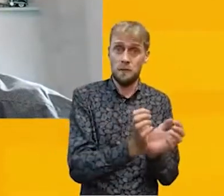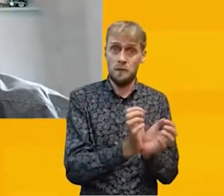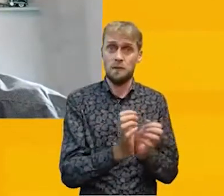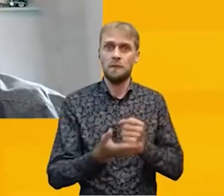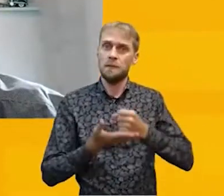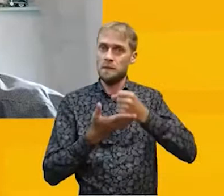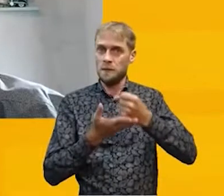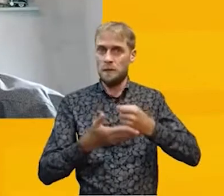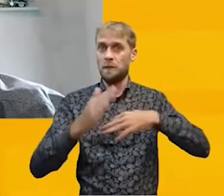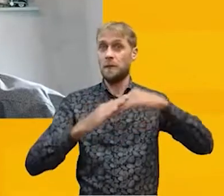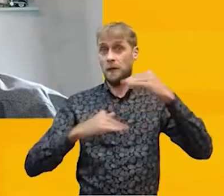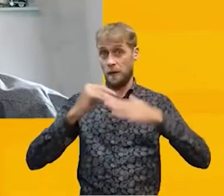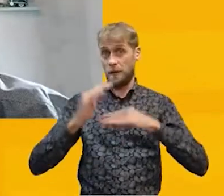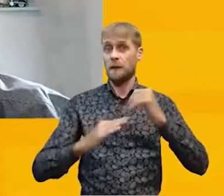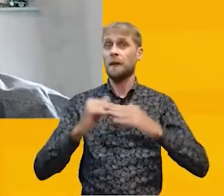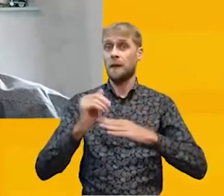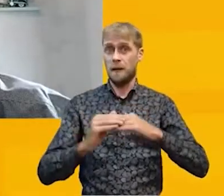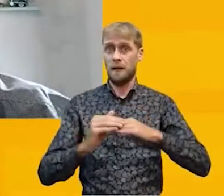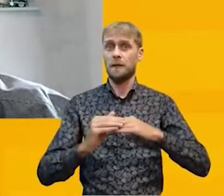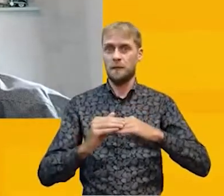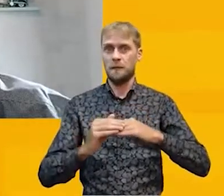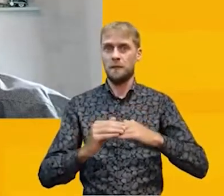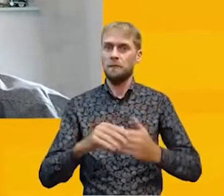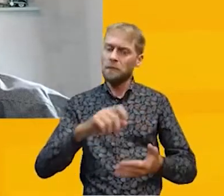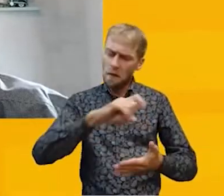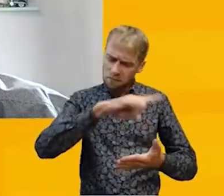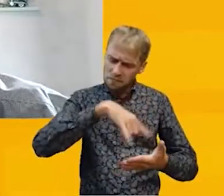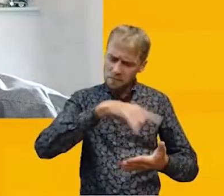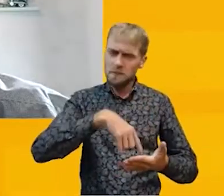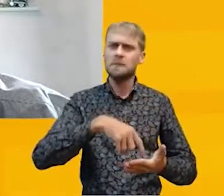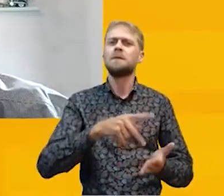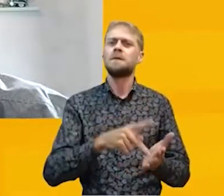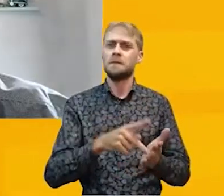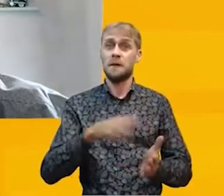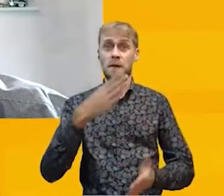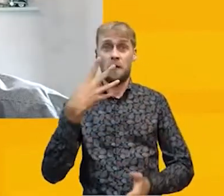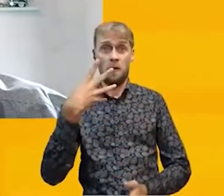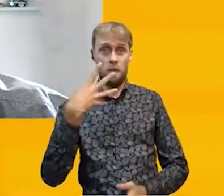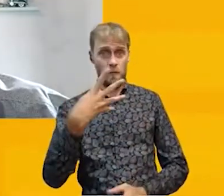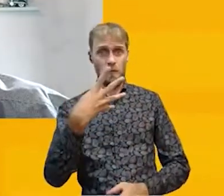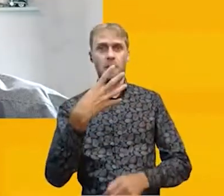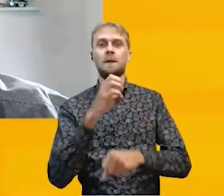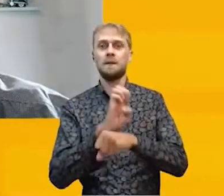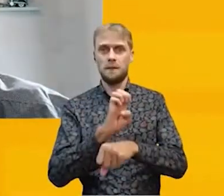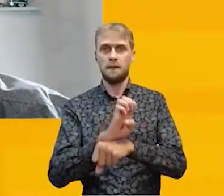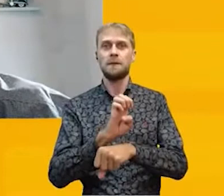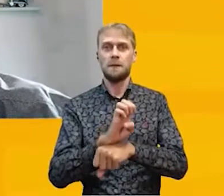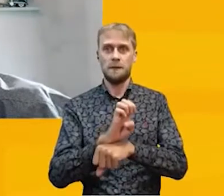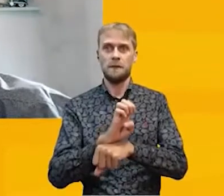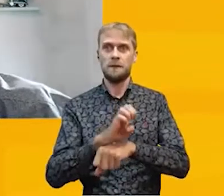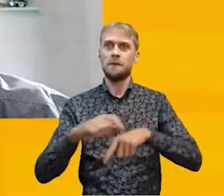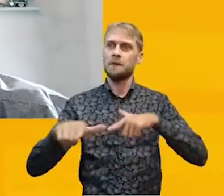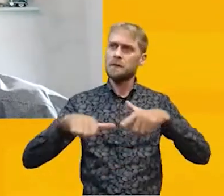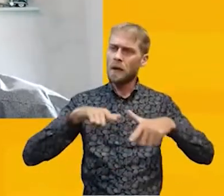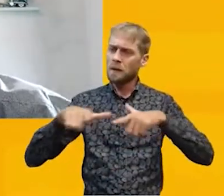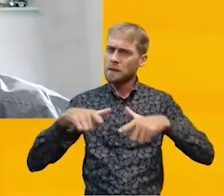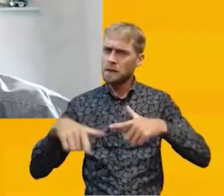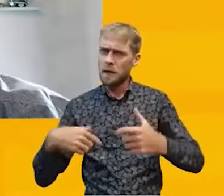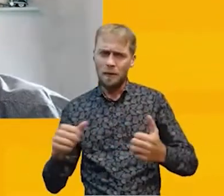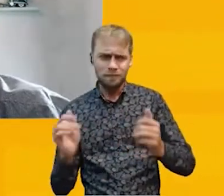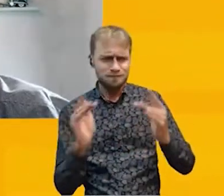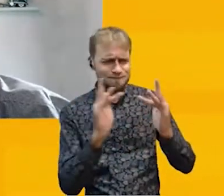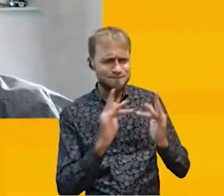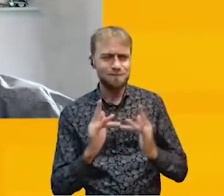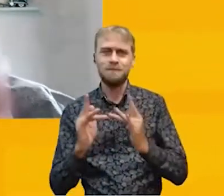cooperação técnica e assinado e validado pelos quatro estados. Então nós trabalhamos de uma forma